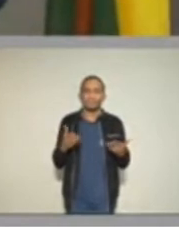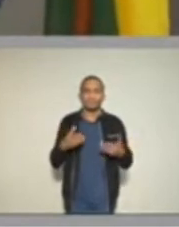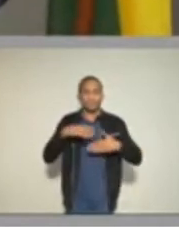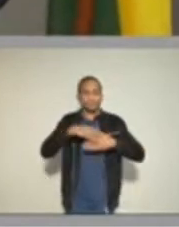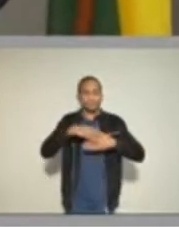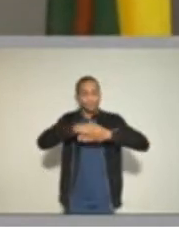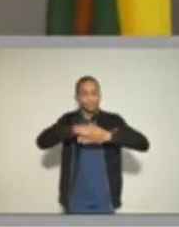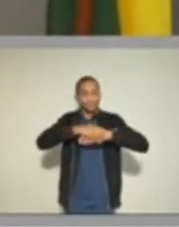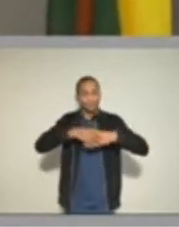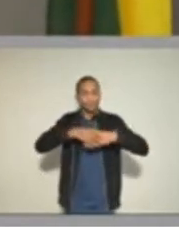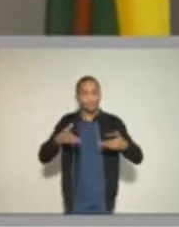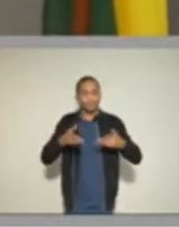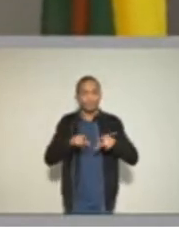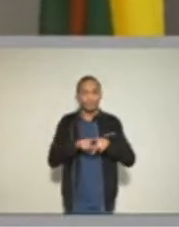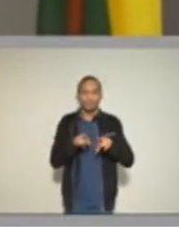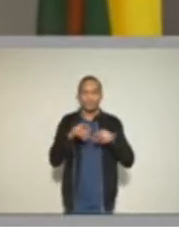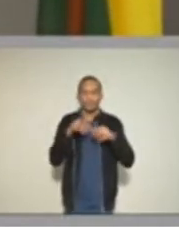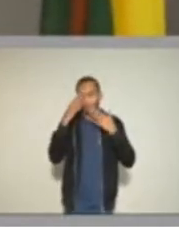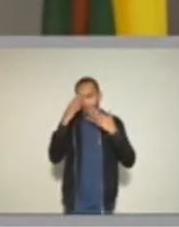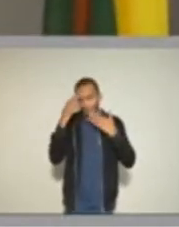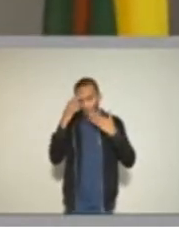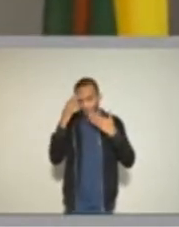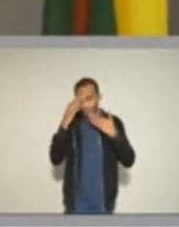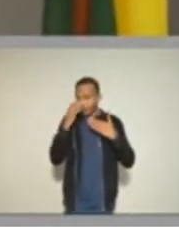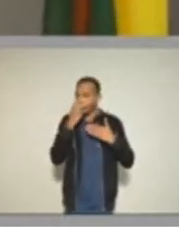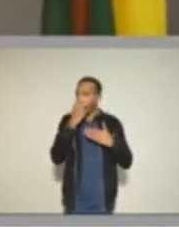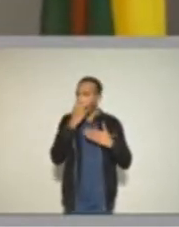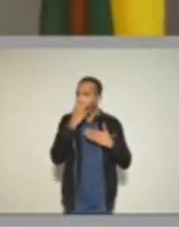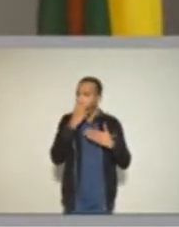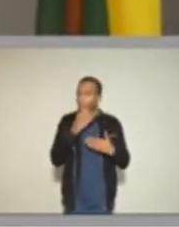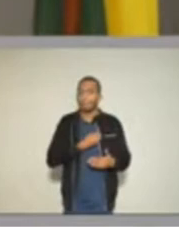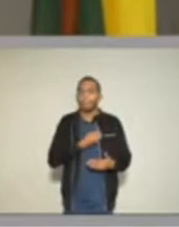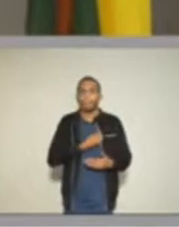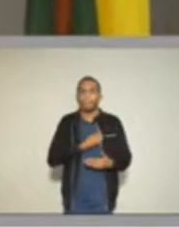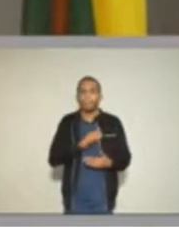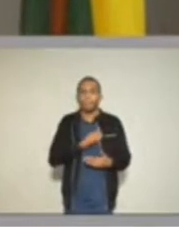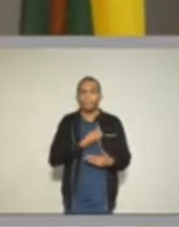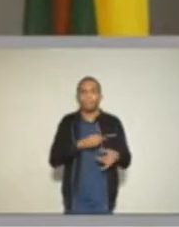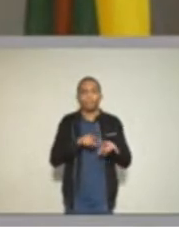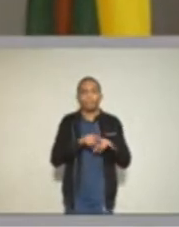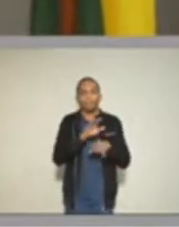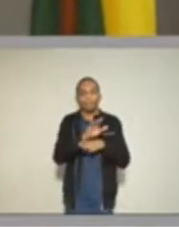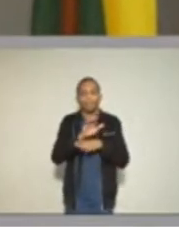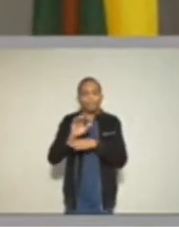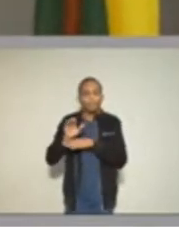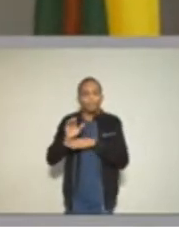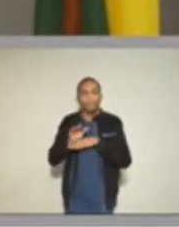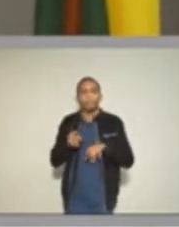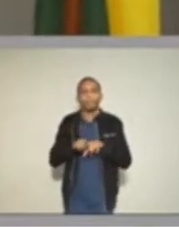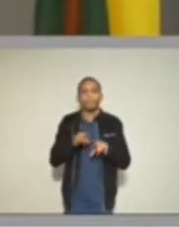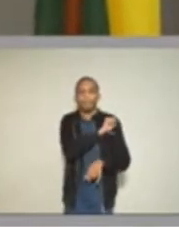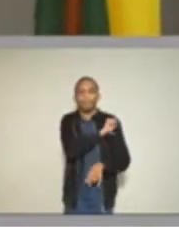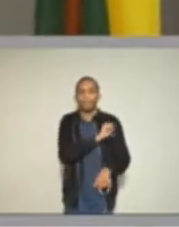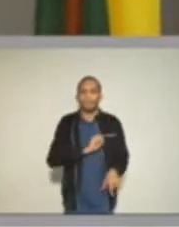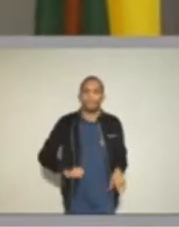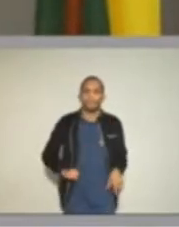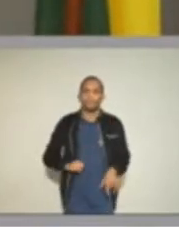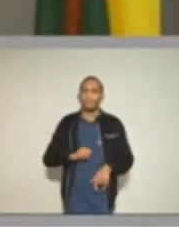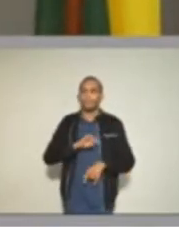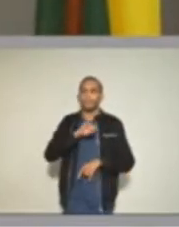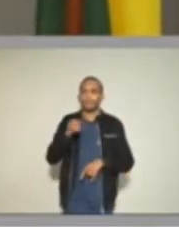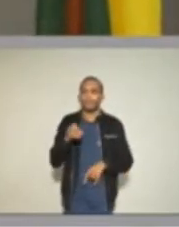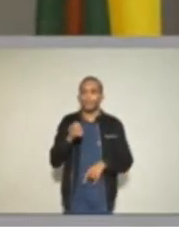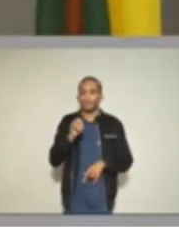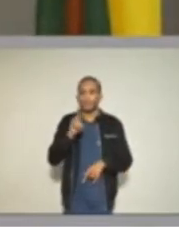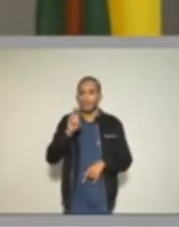Cumprimentar e agradecer também a presença, a contribuição do senador